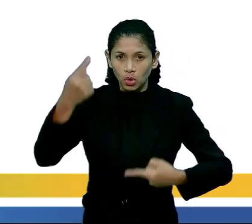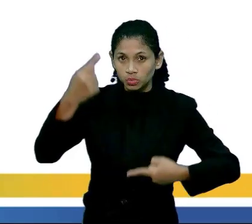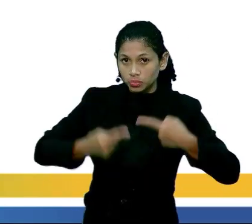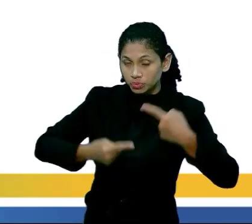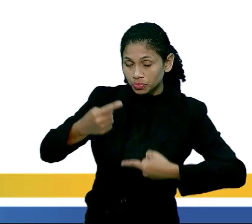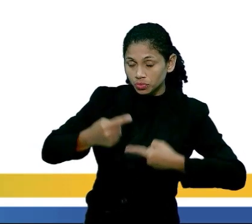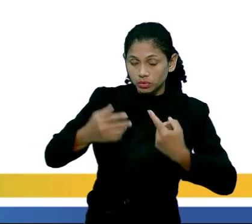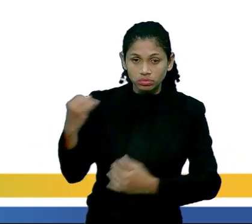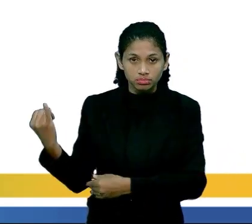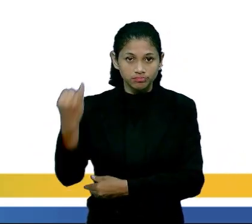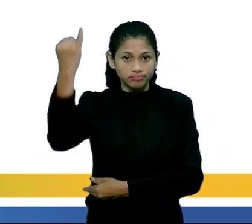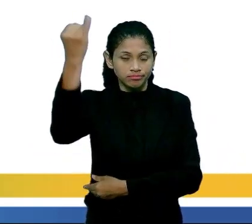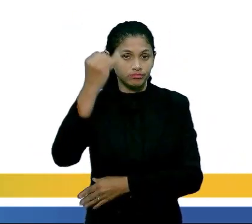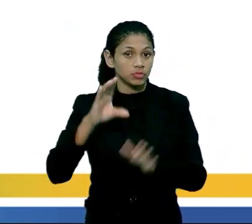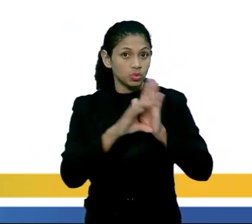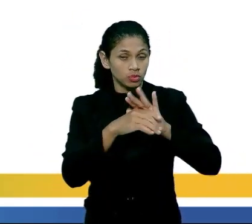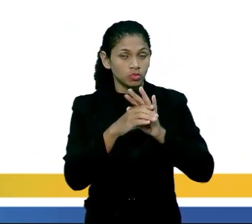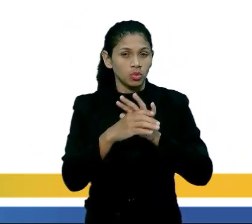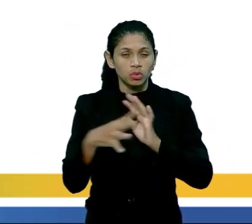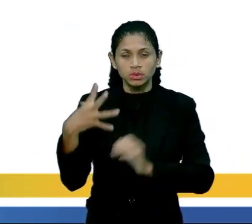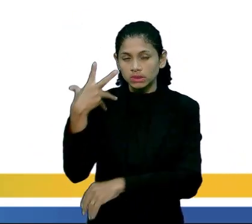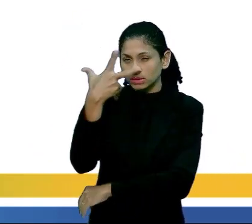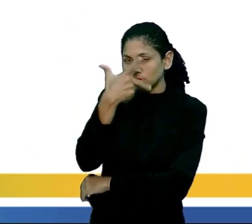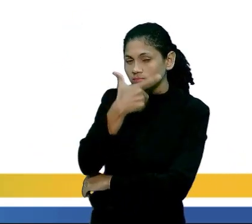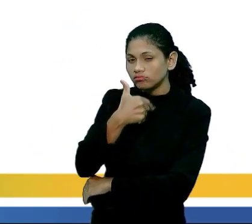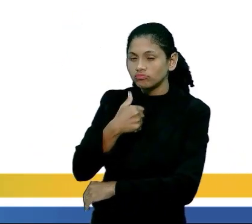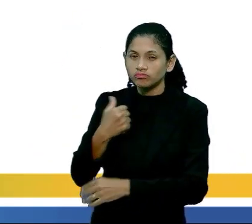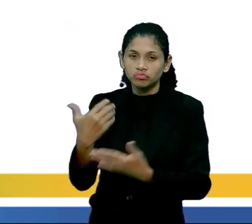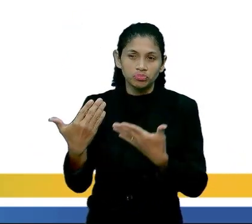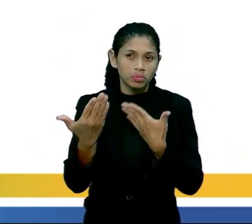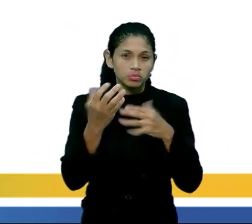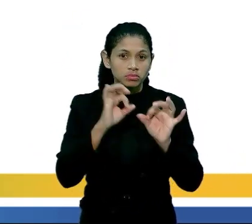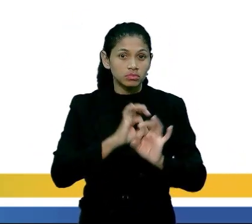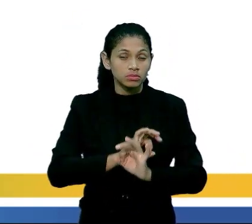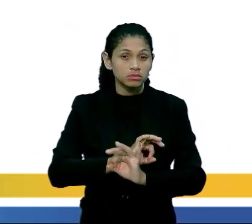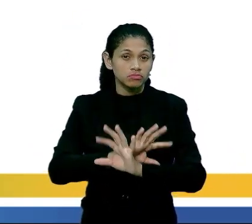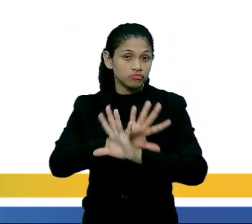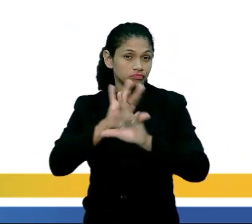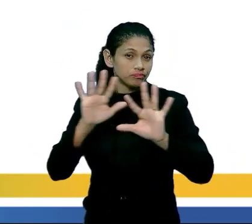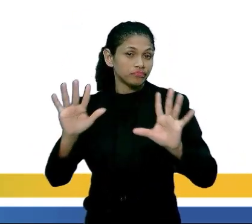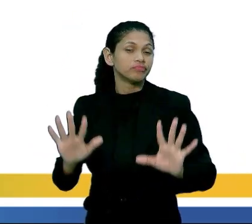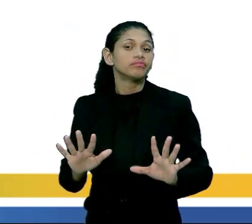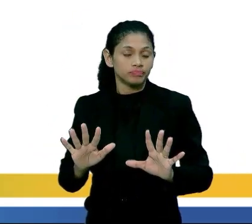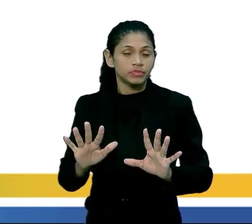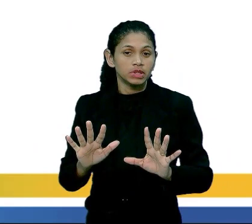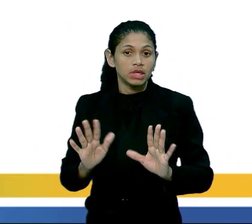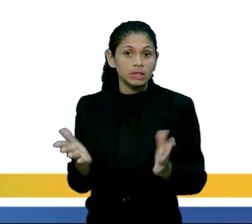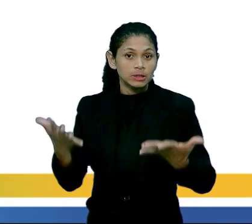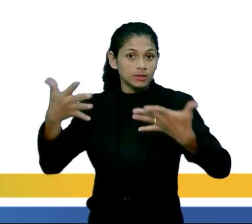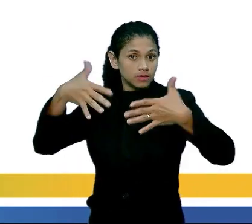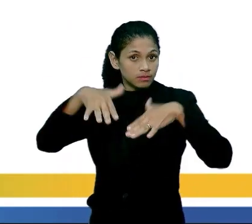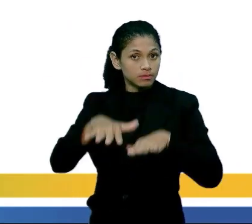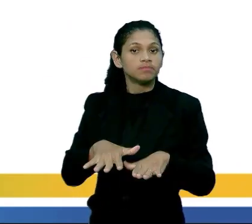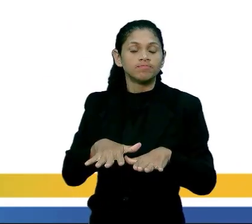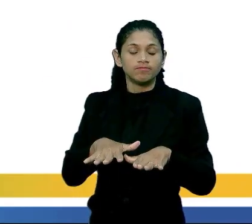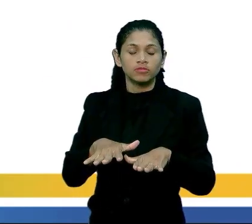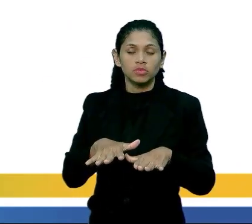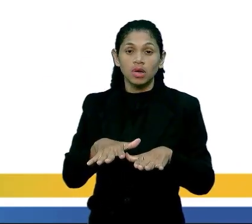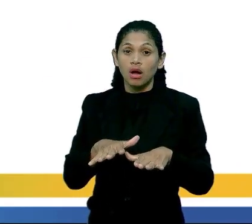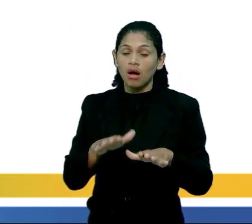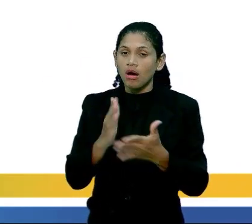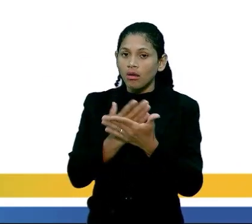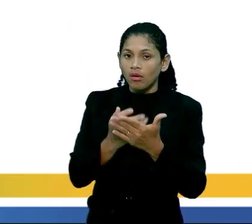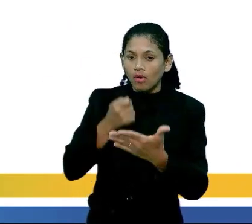sobre a importância de um conceito de beleza que seja mais diverso e inclusível, certas imposições parecem que